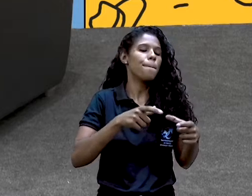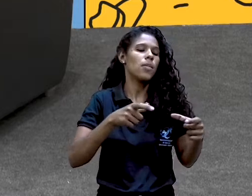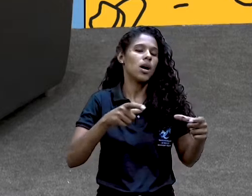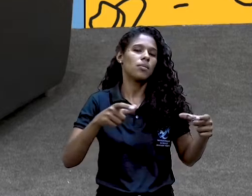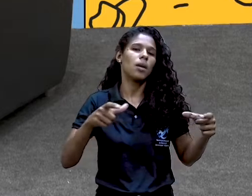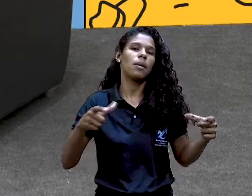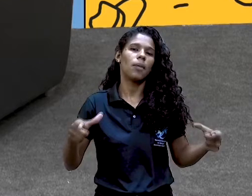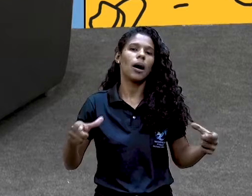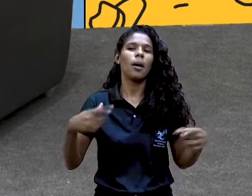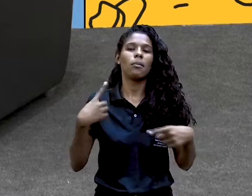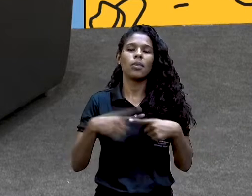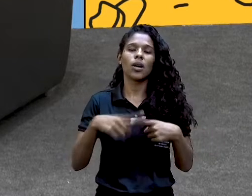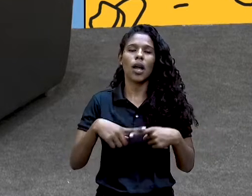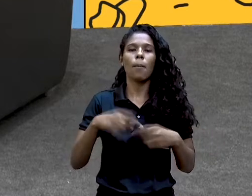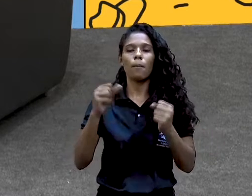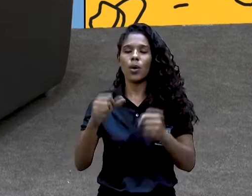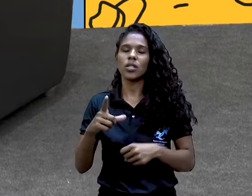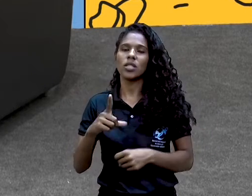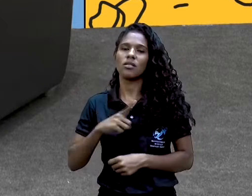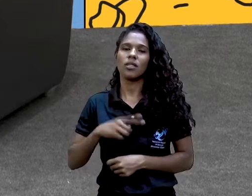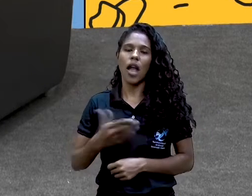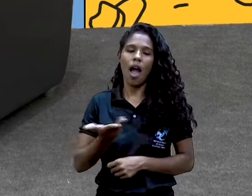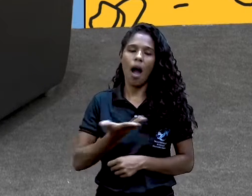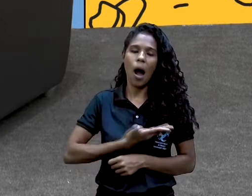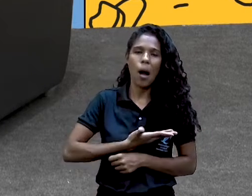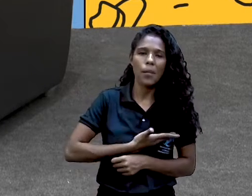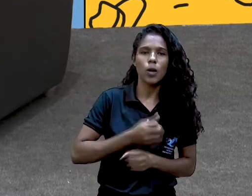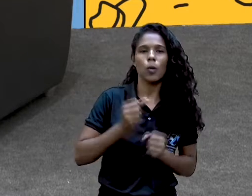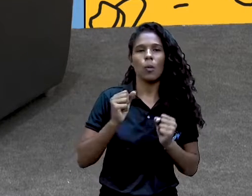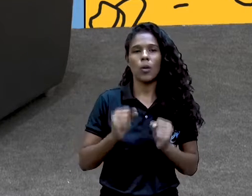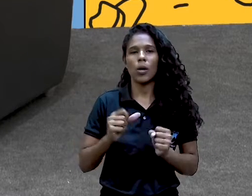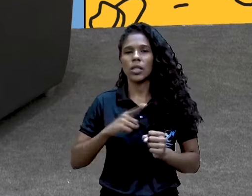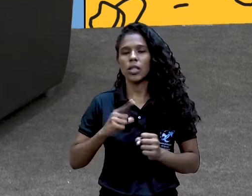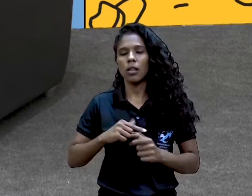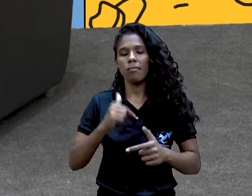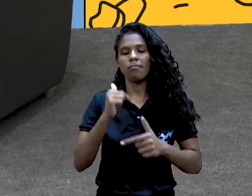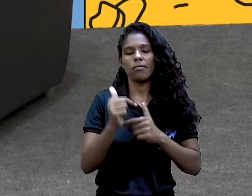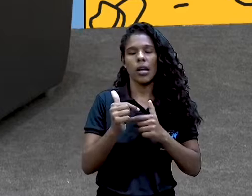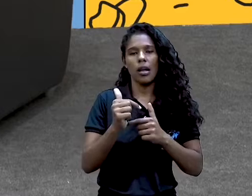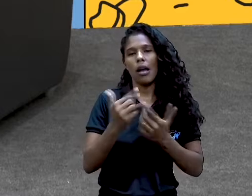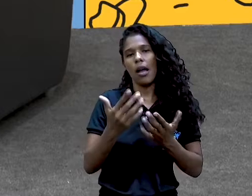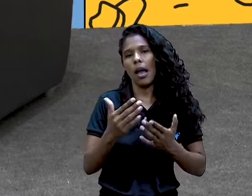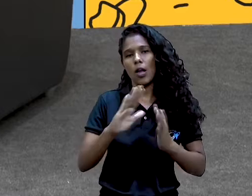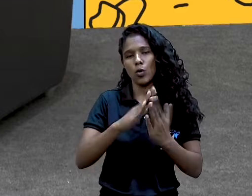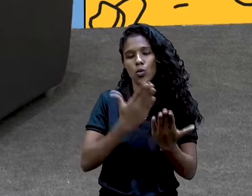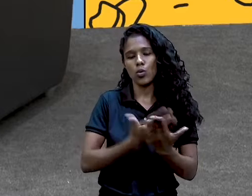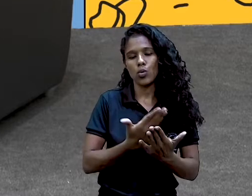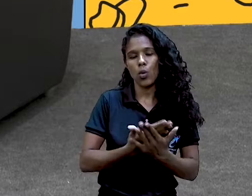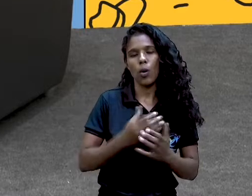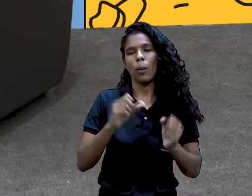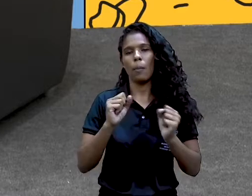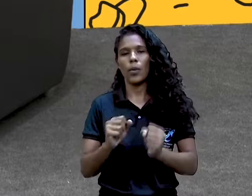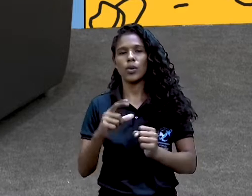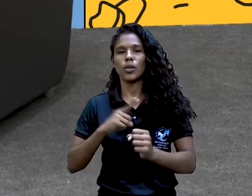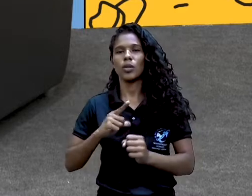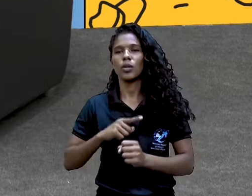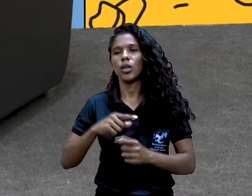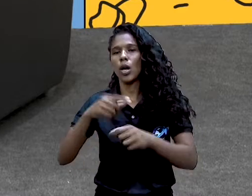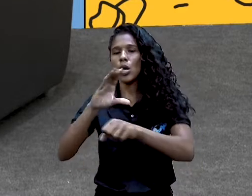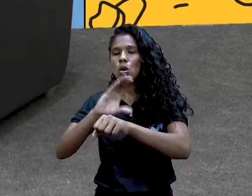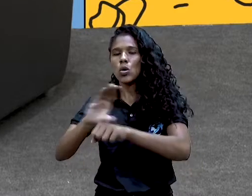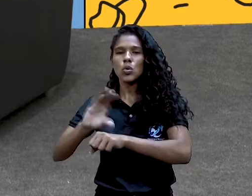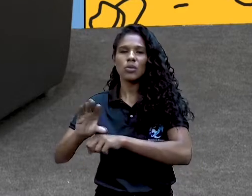momentos também aconteçam em sociedade, não só para ela. E também a questão de facilitar a resolução de